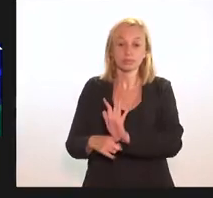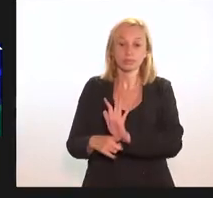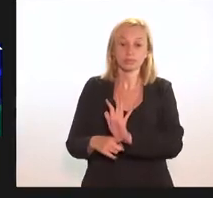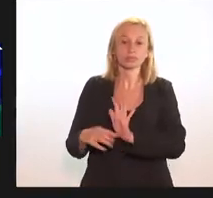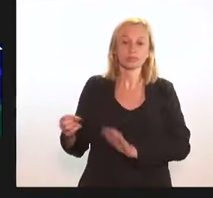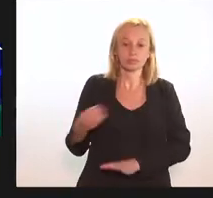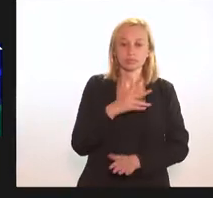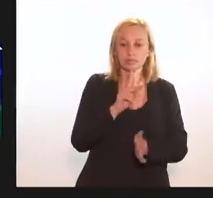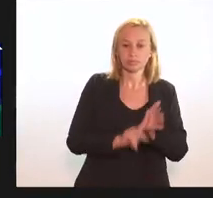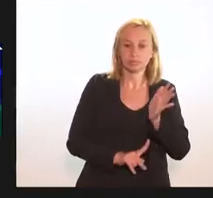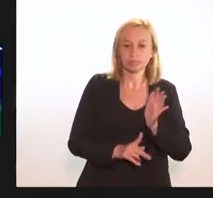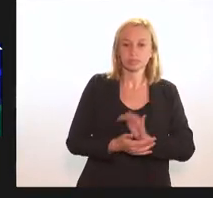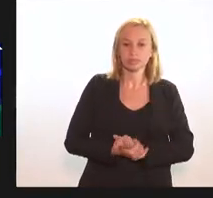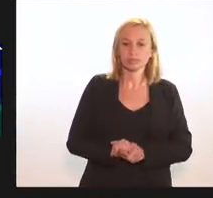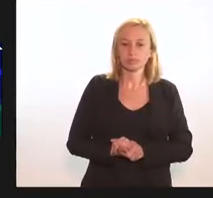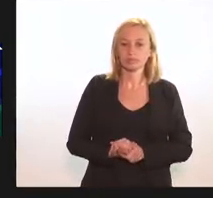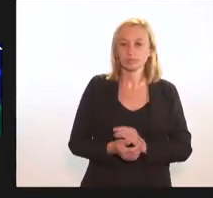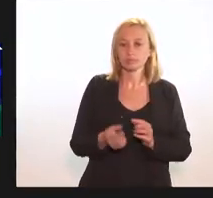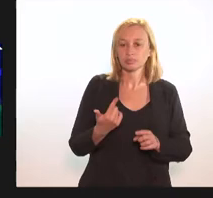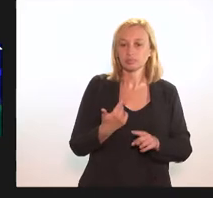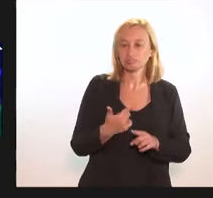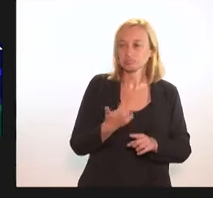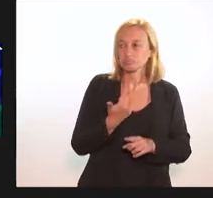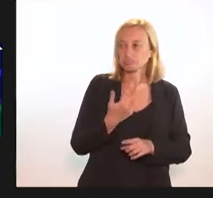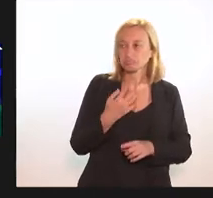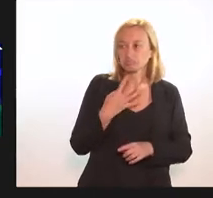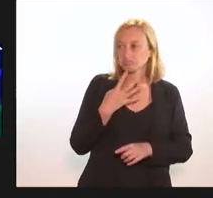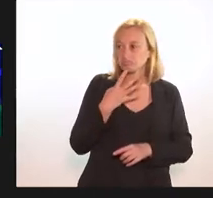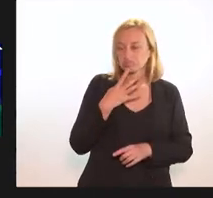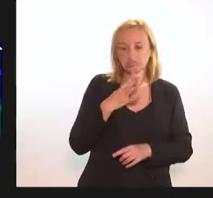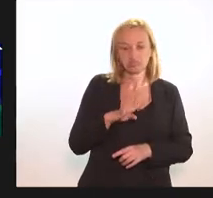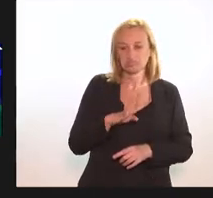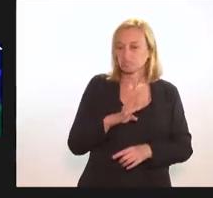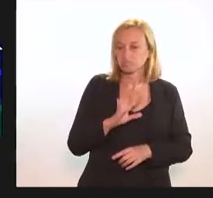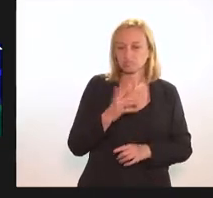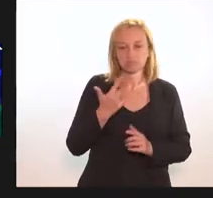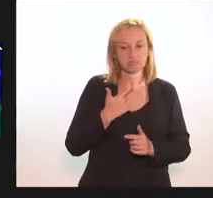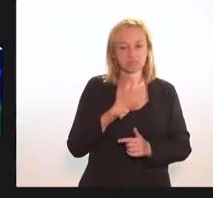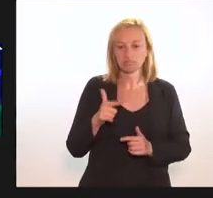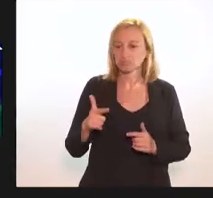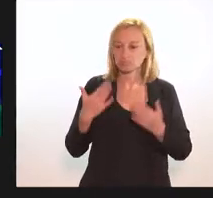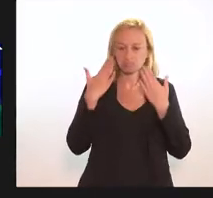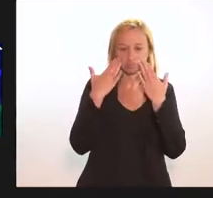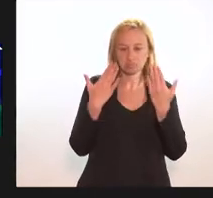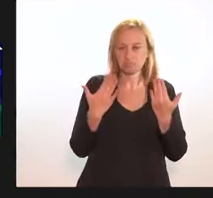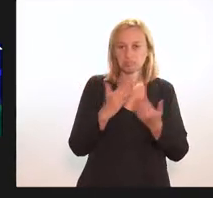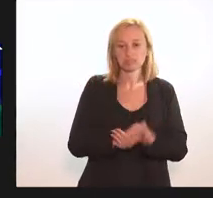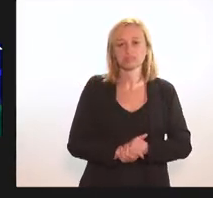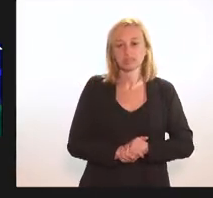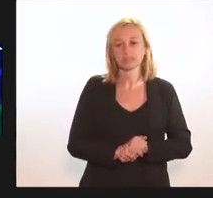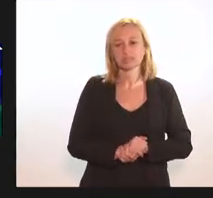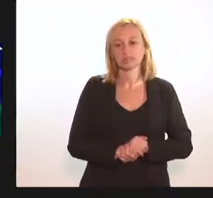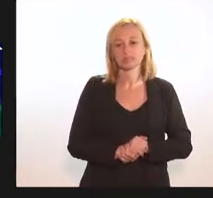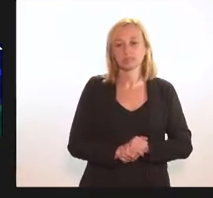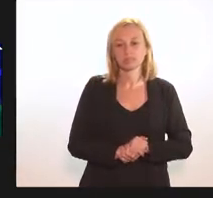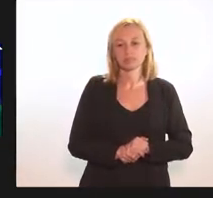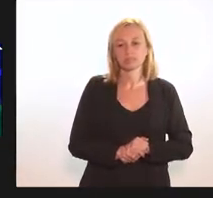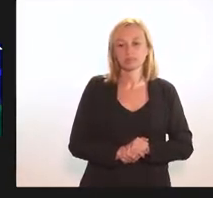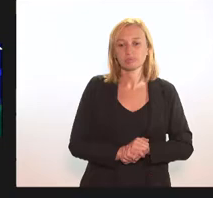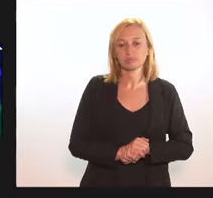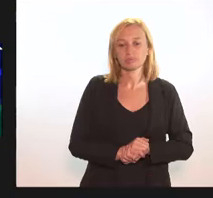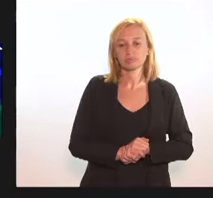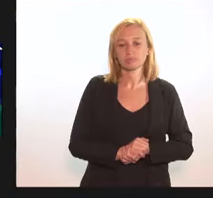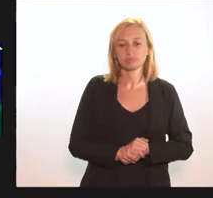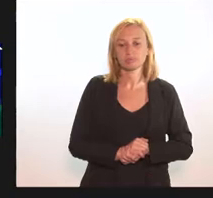projeto. Porque eles não têm conhecimento para elaborar um projeto que seja apresentado a Fiocruz. Infelizmente, a maioria